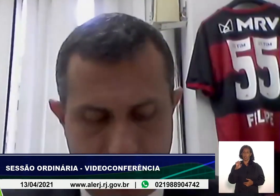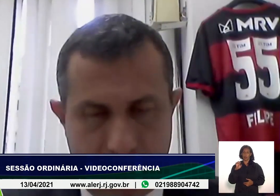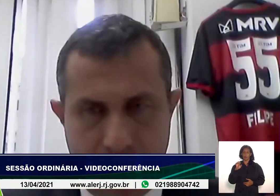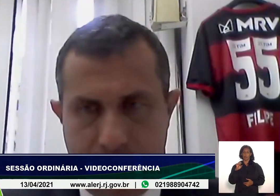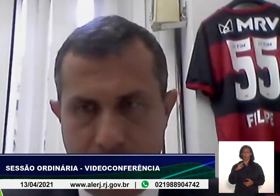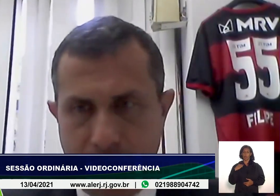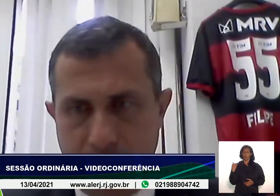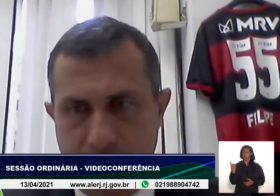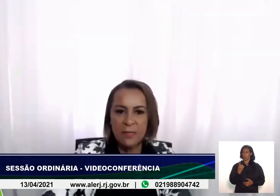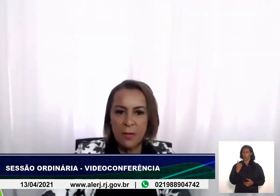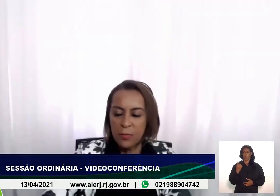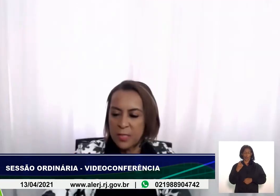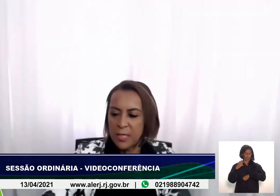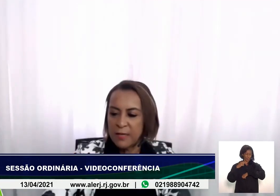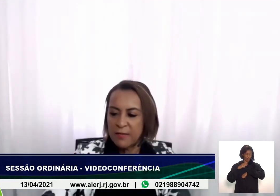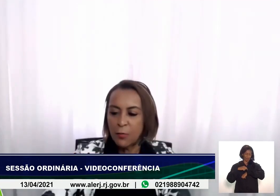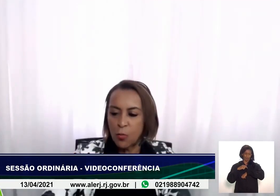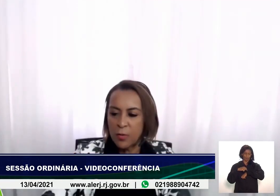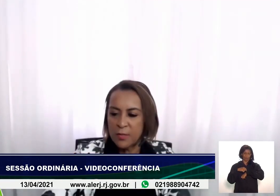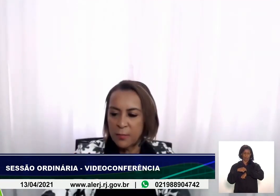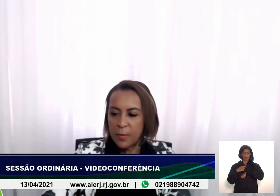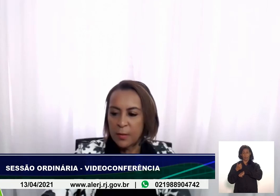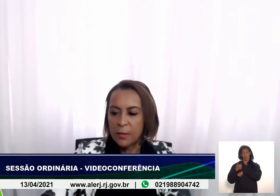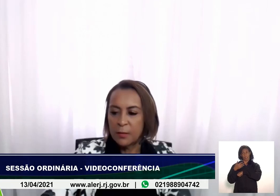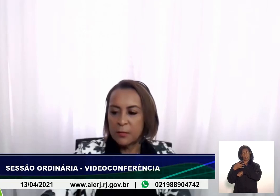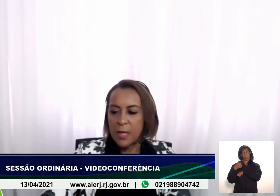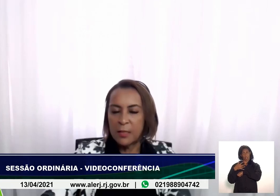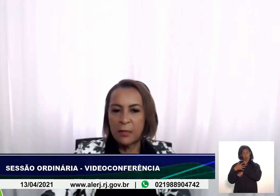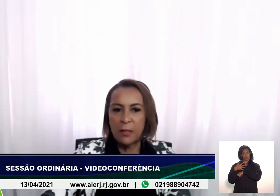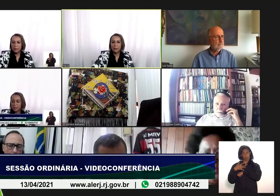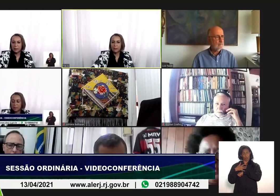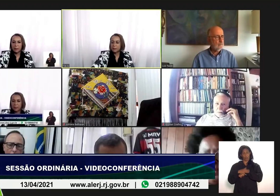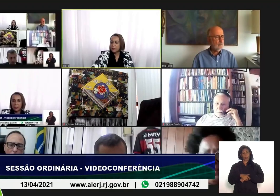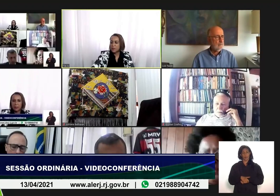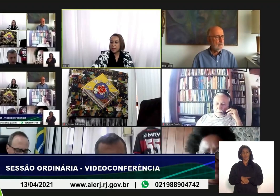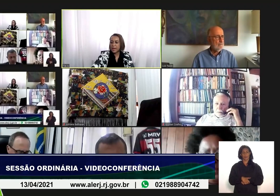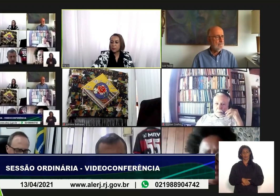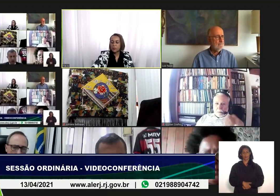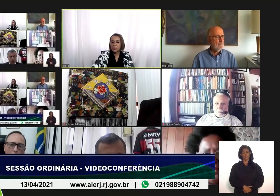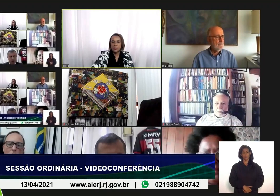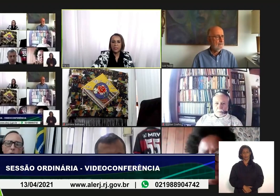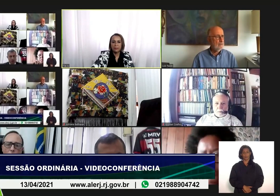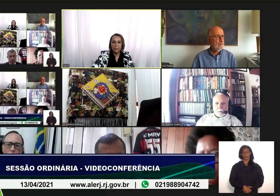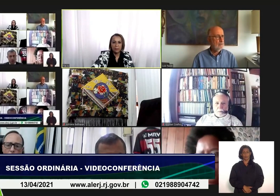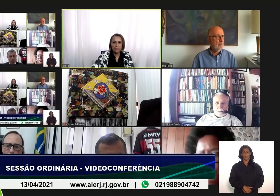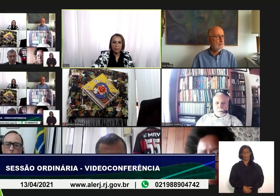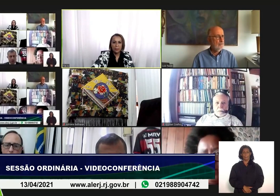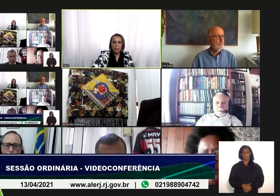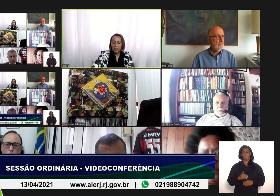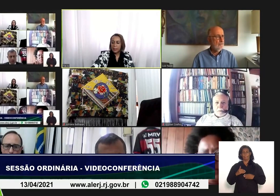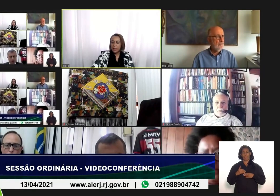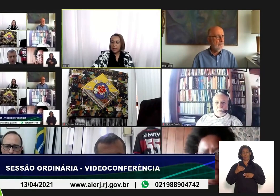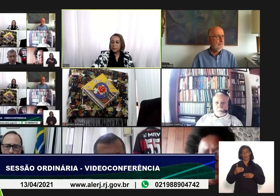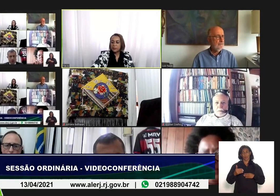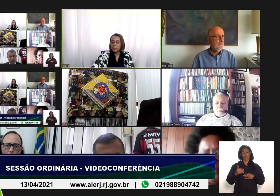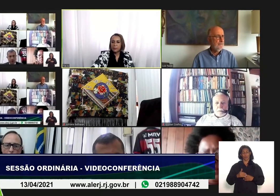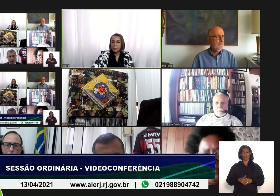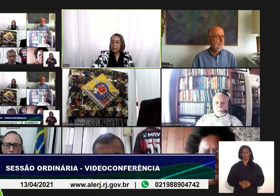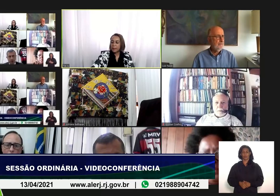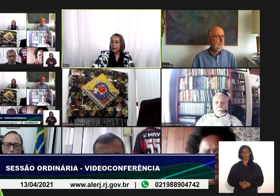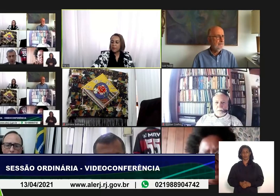horário regimental da sessão, que seria às 14. Já adentramos aí 14h33. E a